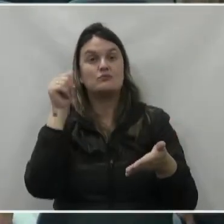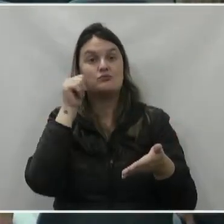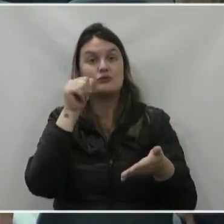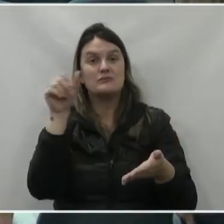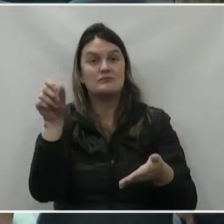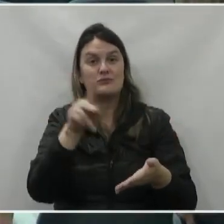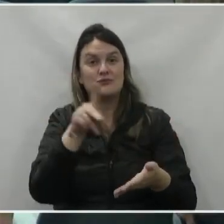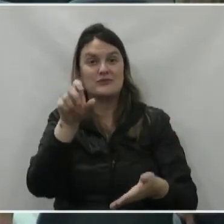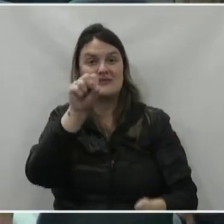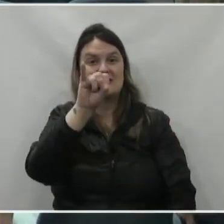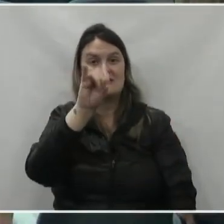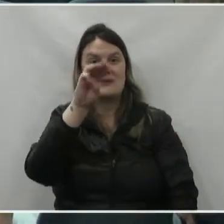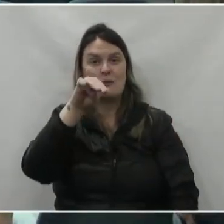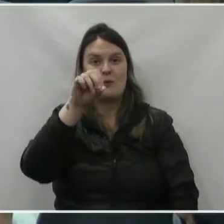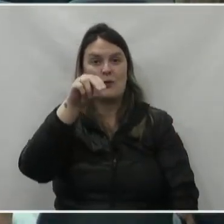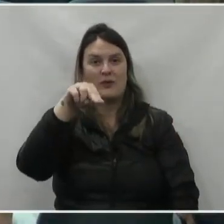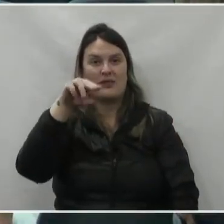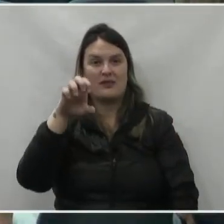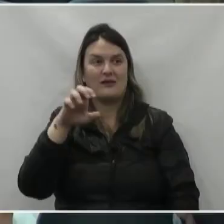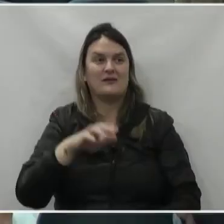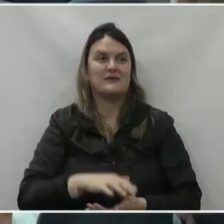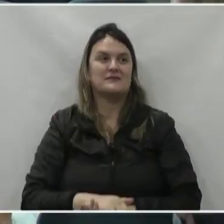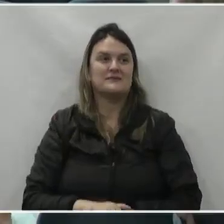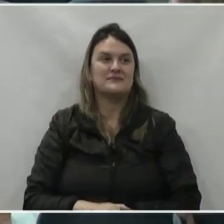Simone Zatorski Montagnoli.